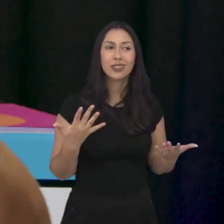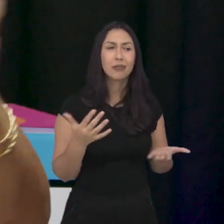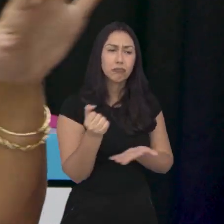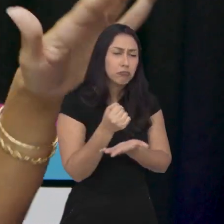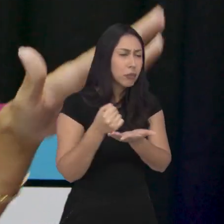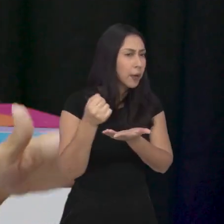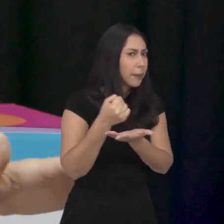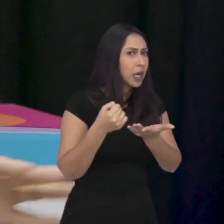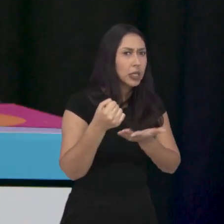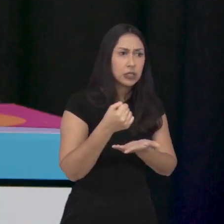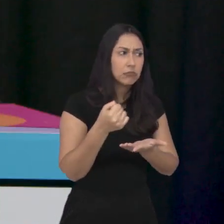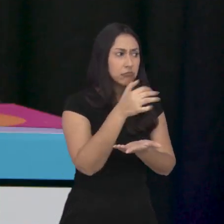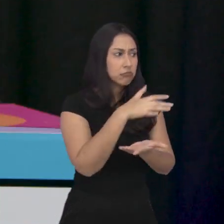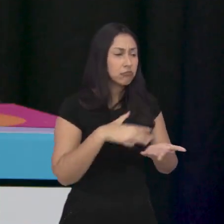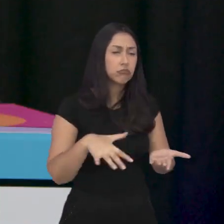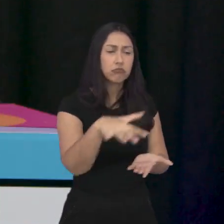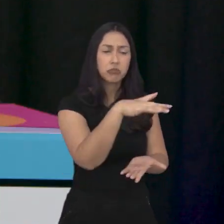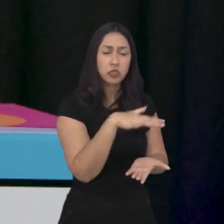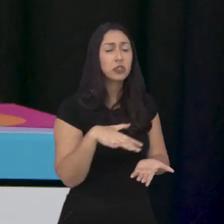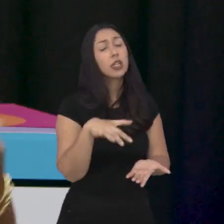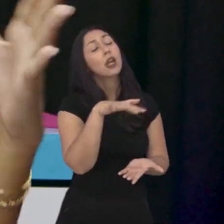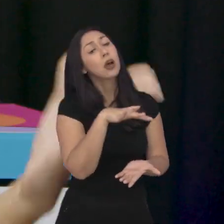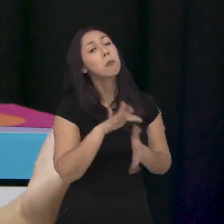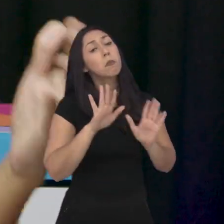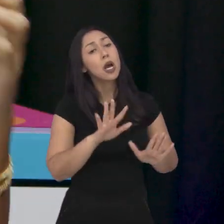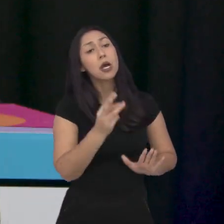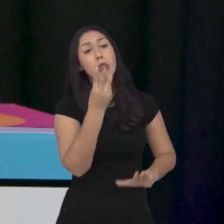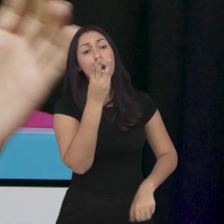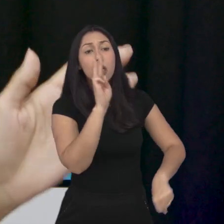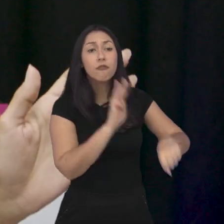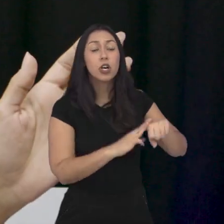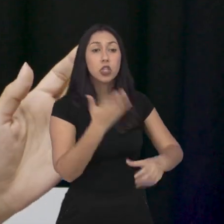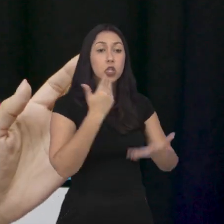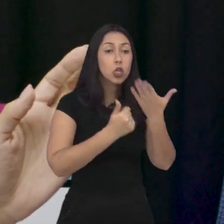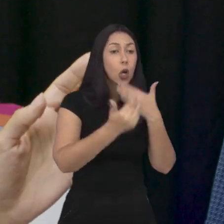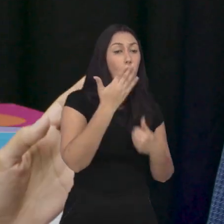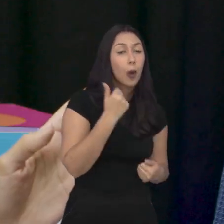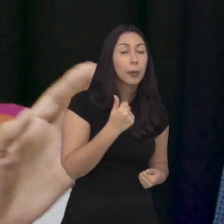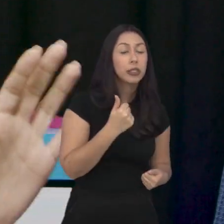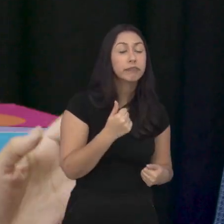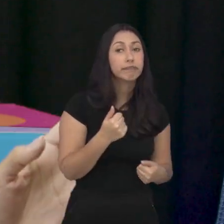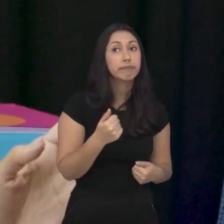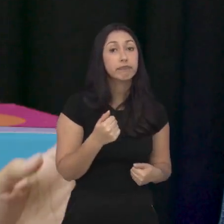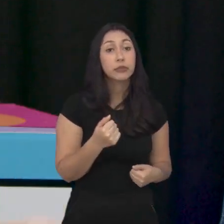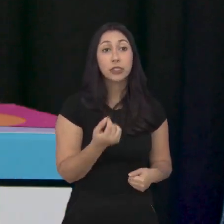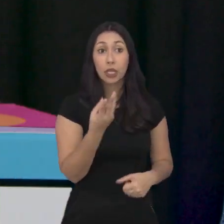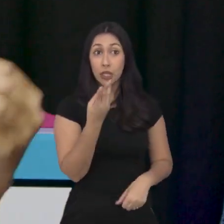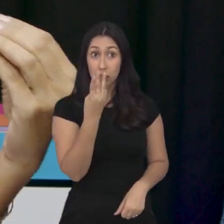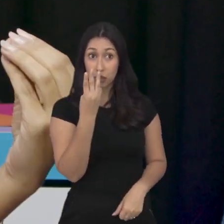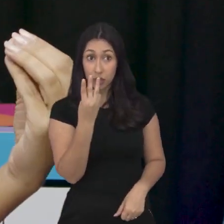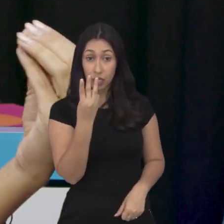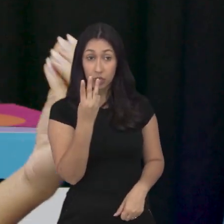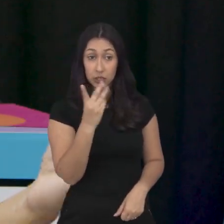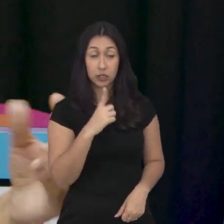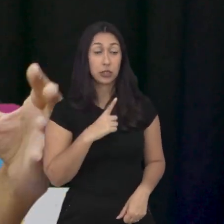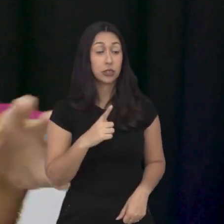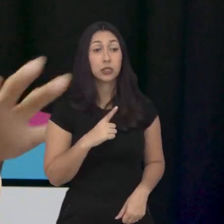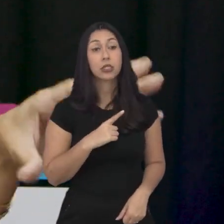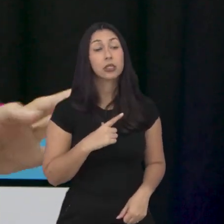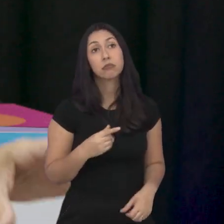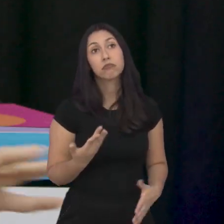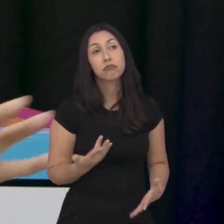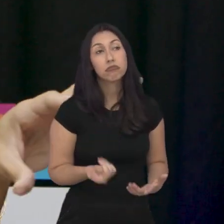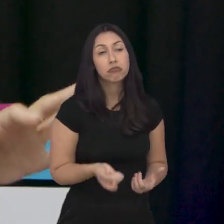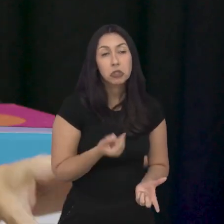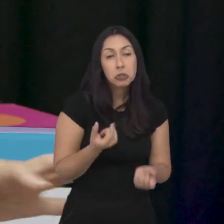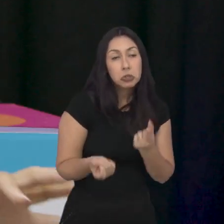está tomando como base uma informação geral. Mas 3 refeições por dia, uma média, e nessas 3 refeições a gente vai